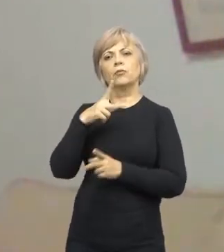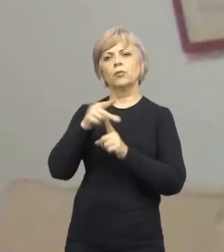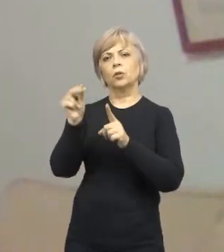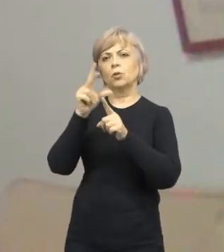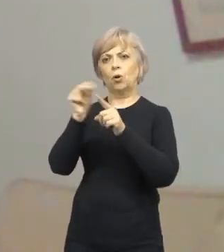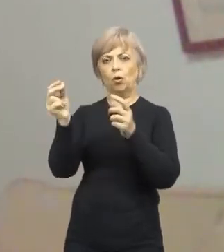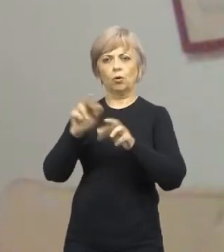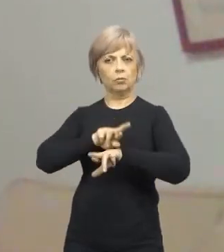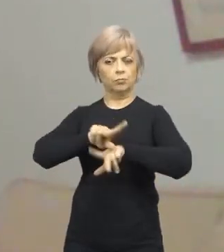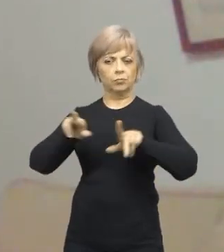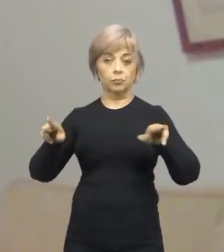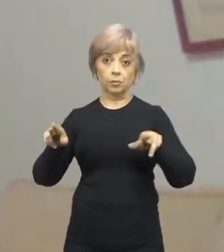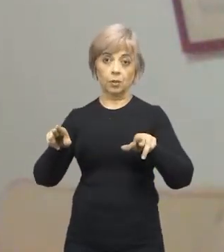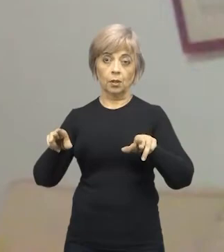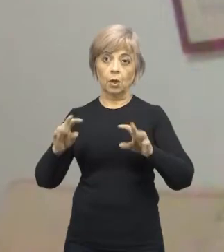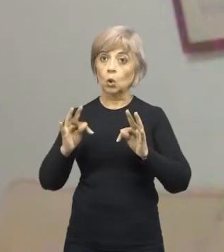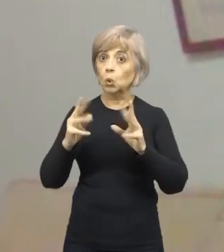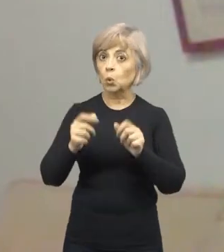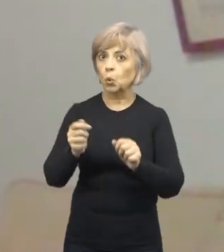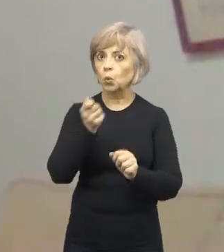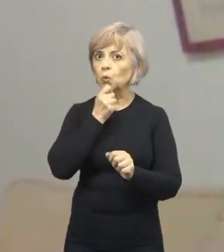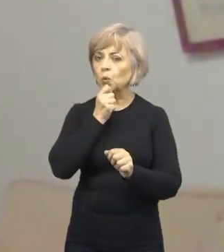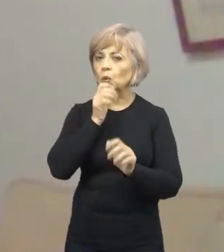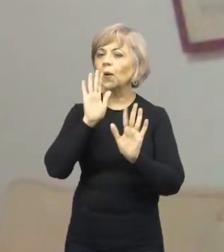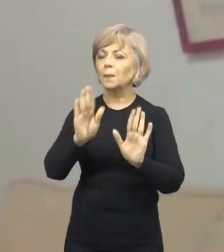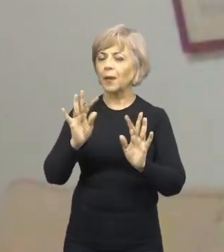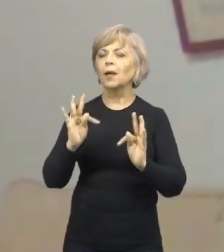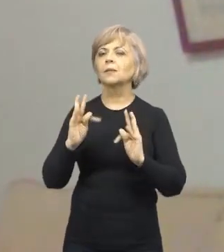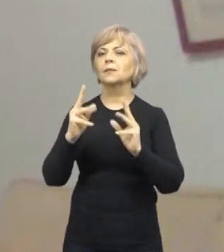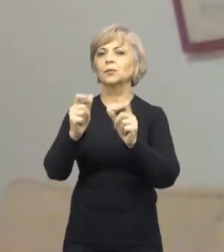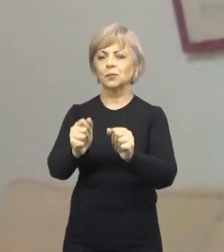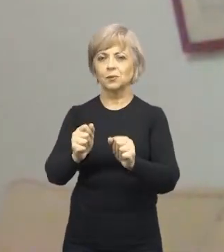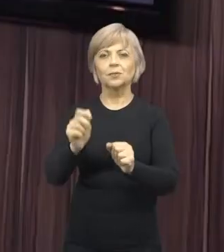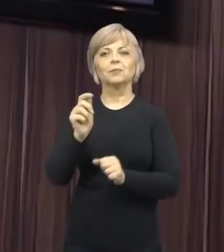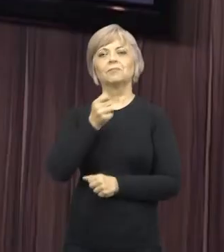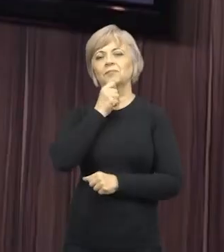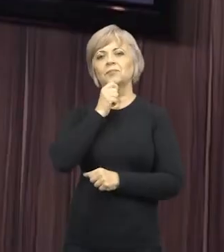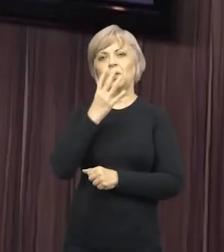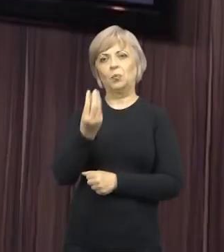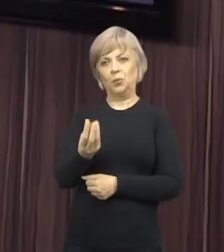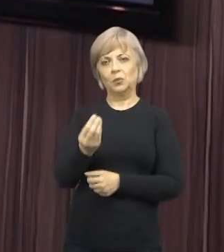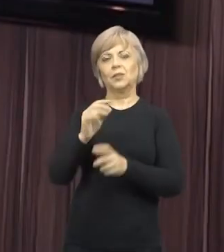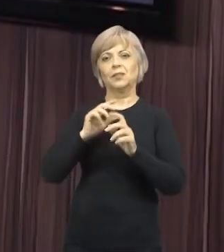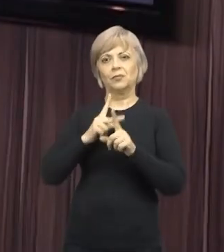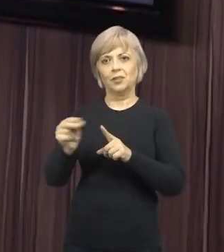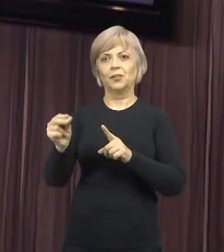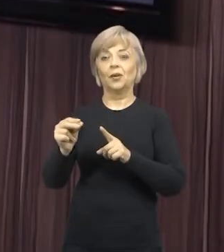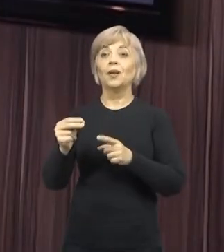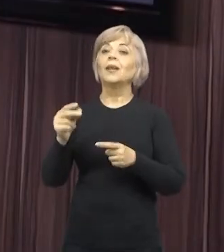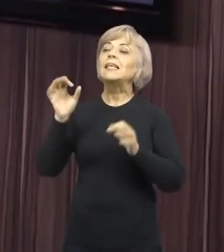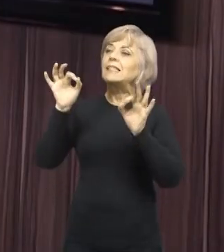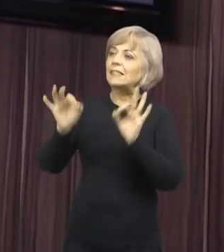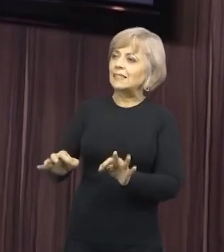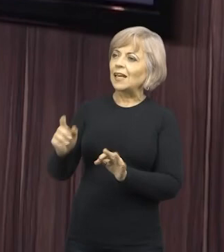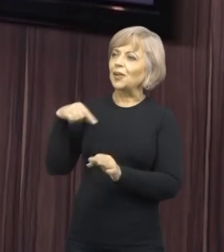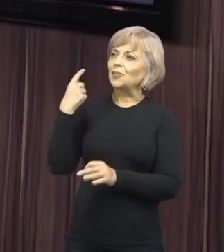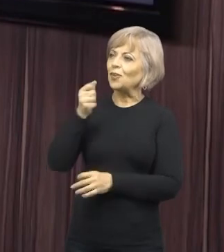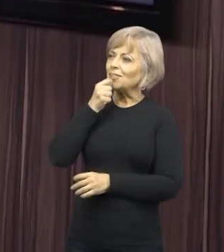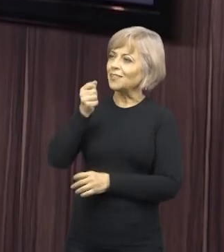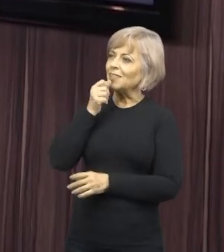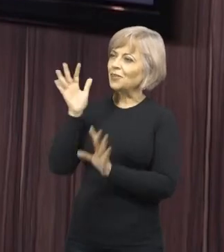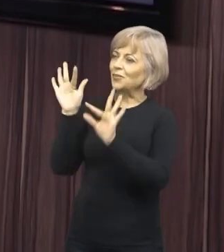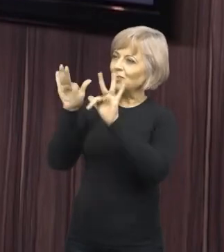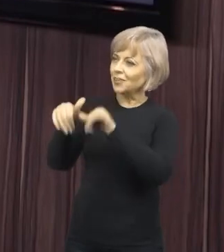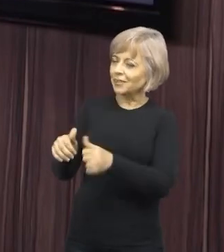vitórias. Nem todas, mas muitas vitórias nós temos conseguido. Certo, doutora Lígia. Bom, a nossa entrevista vai chegando ao